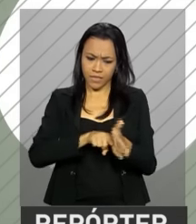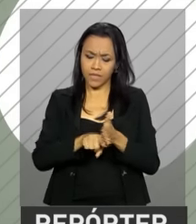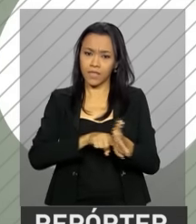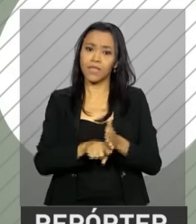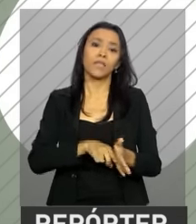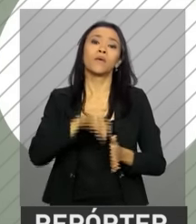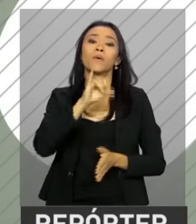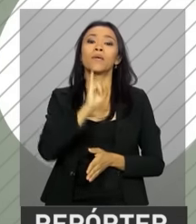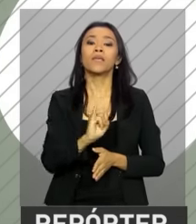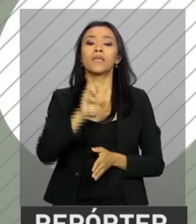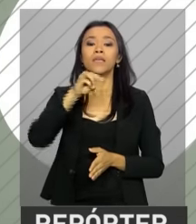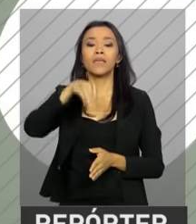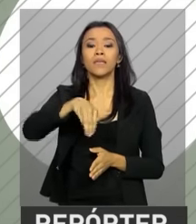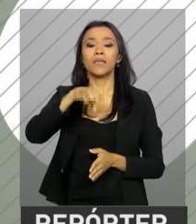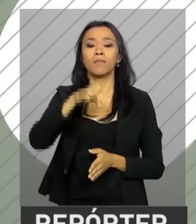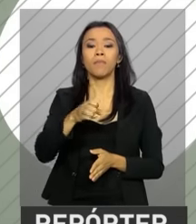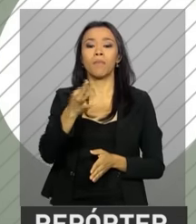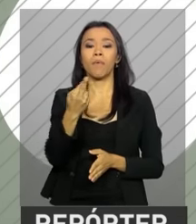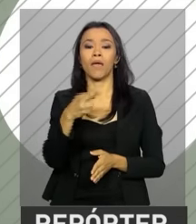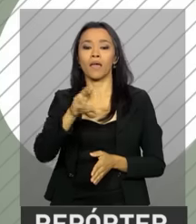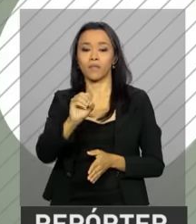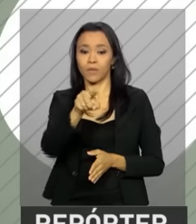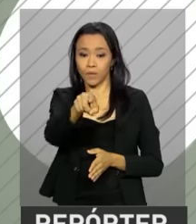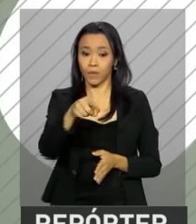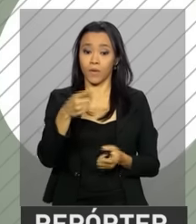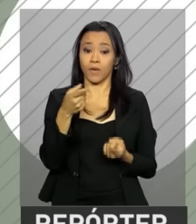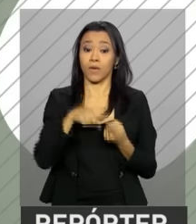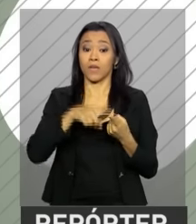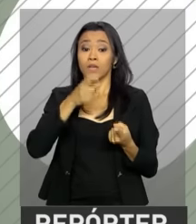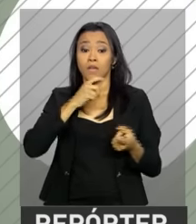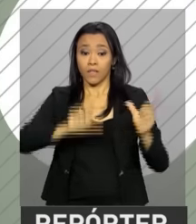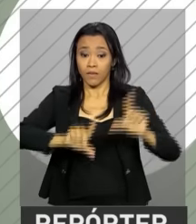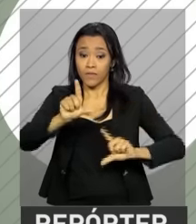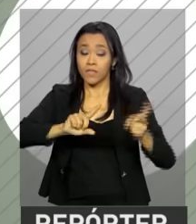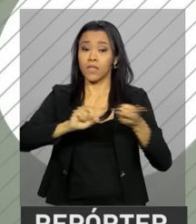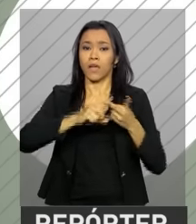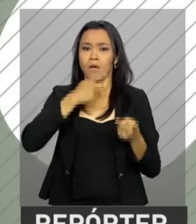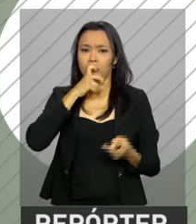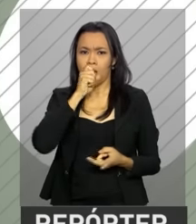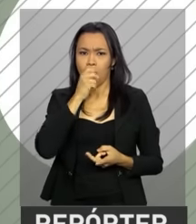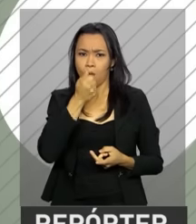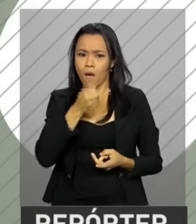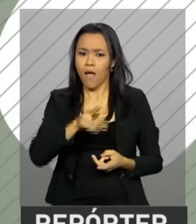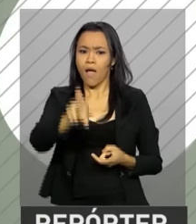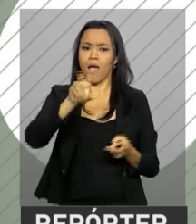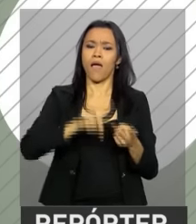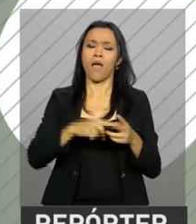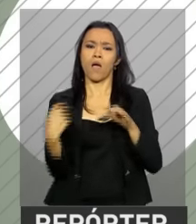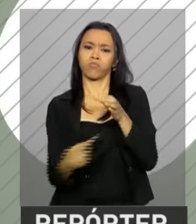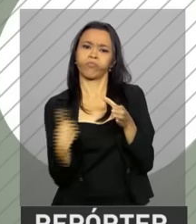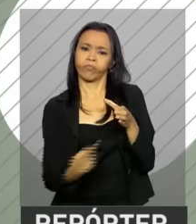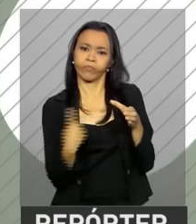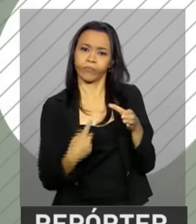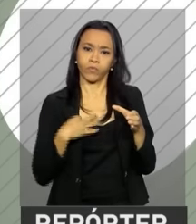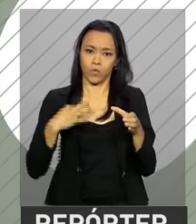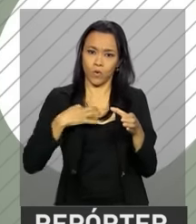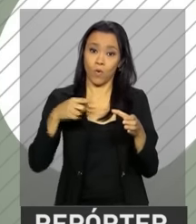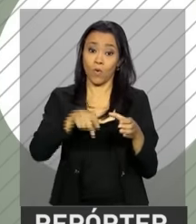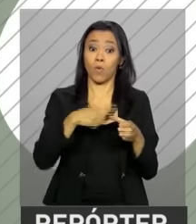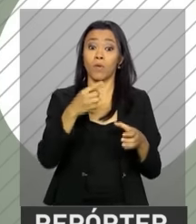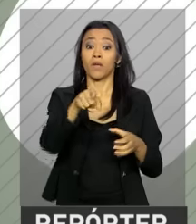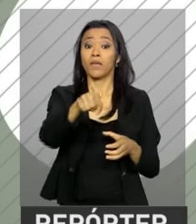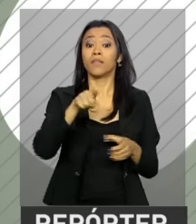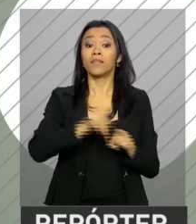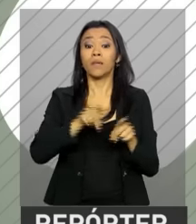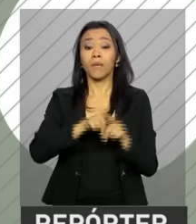dois quartos televisão arcondicionado geladeira máquina de lavar três ventiladores de teto em Luz